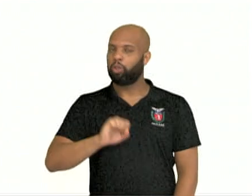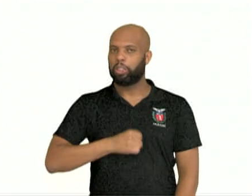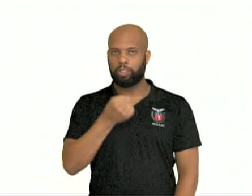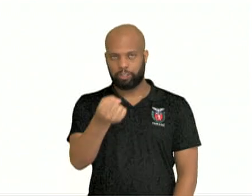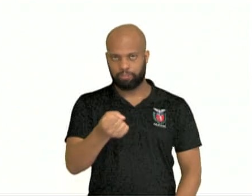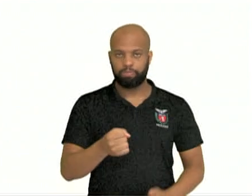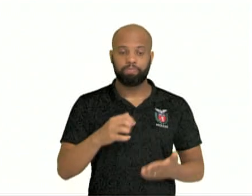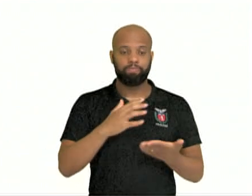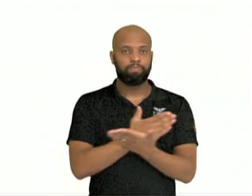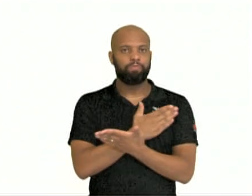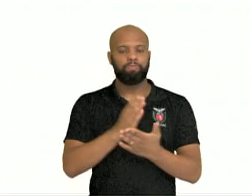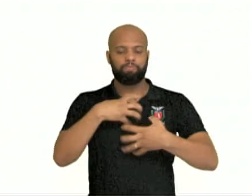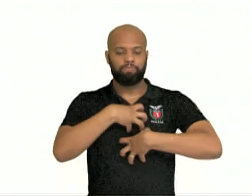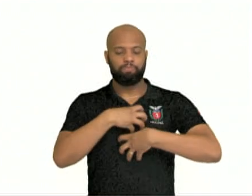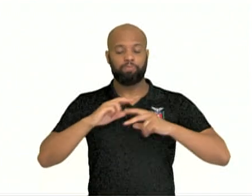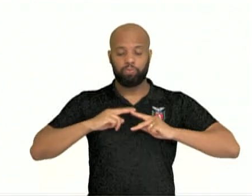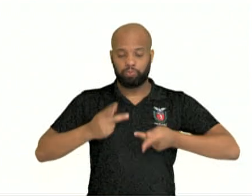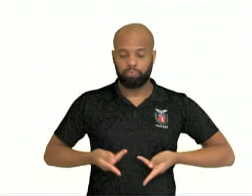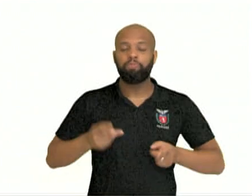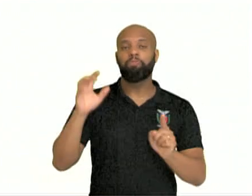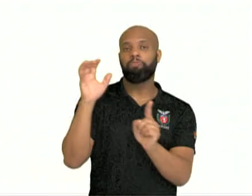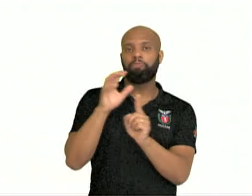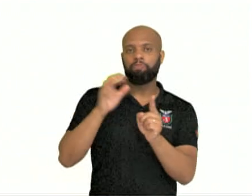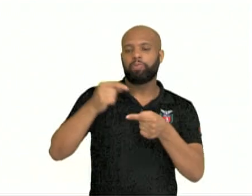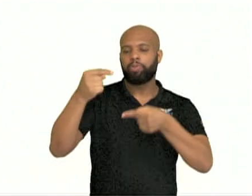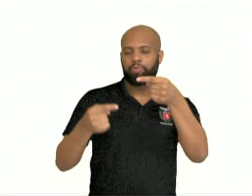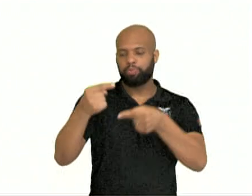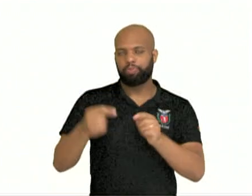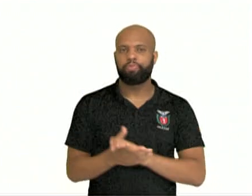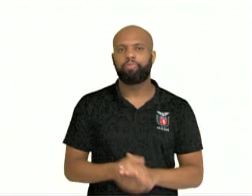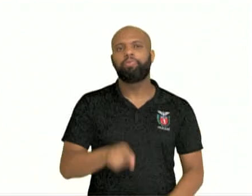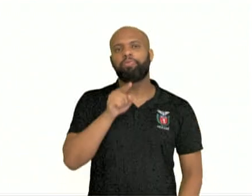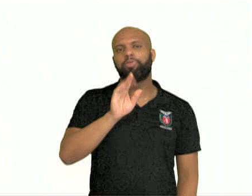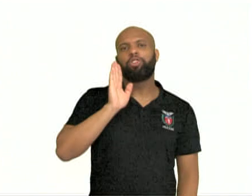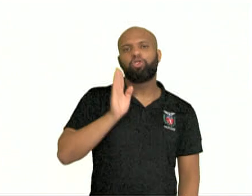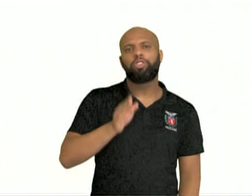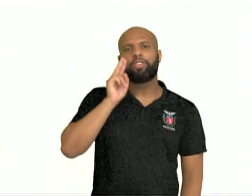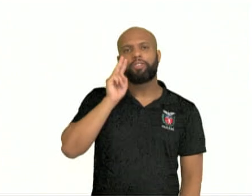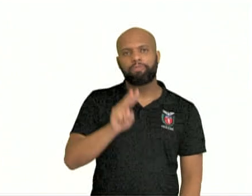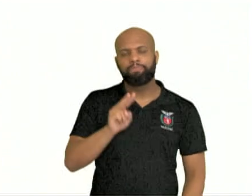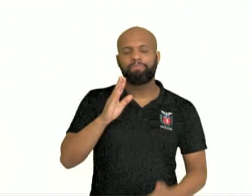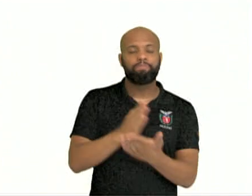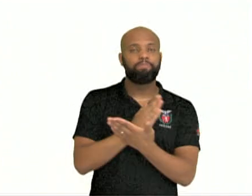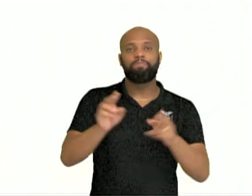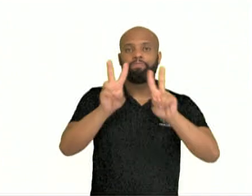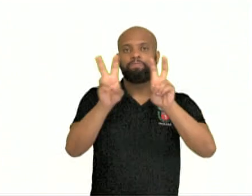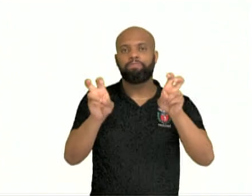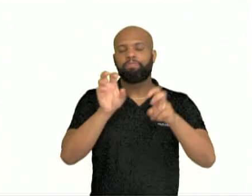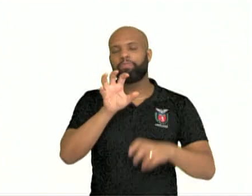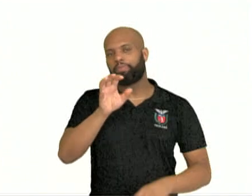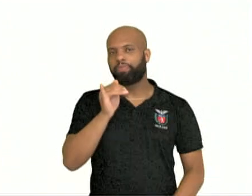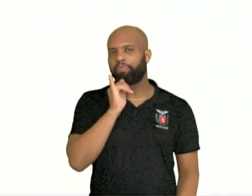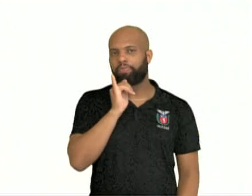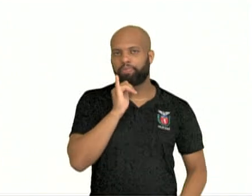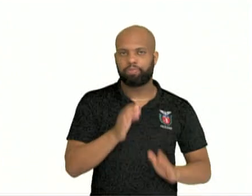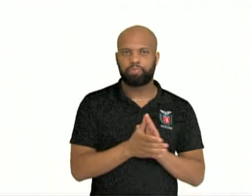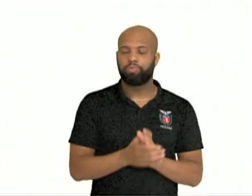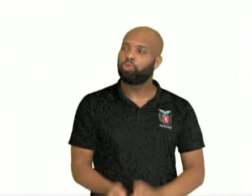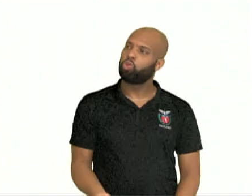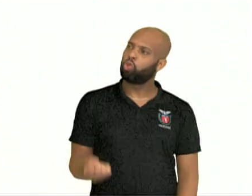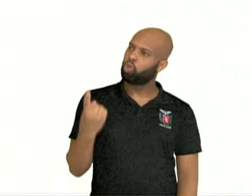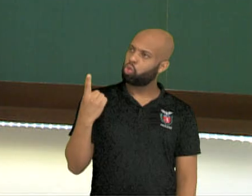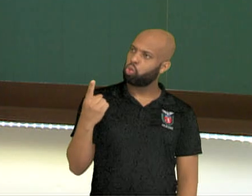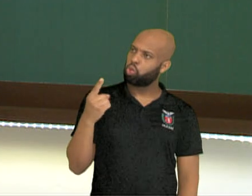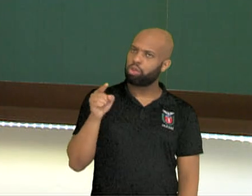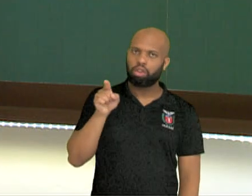política. Provavelmente você já ouviu algum termo da seguinte forma: nossa, como aquela